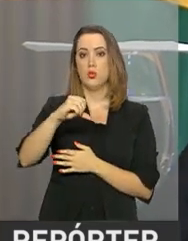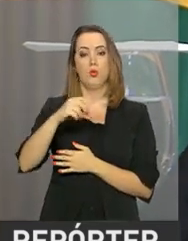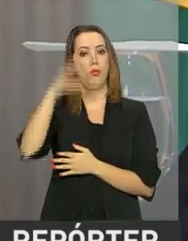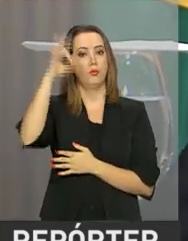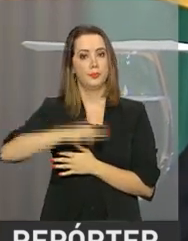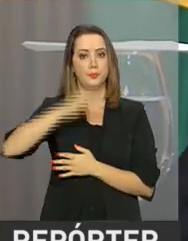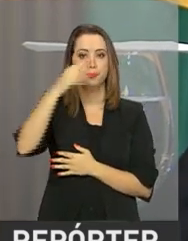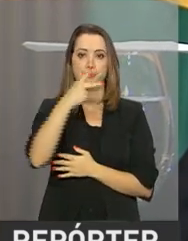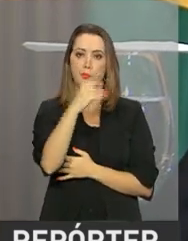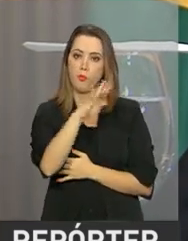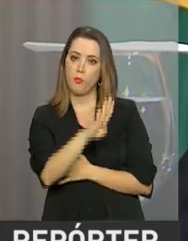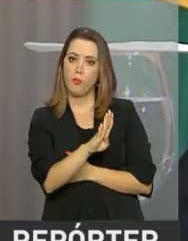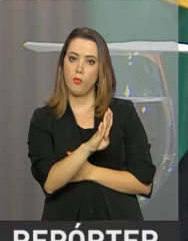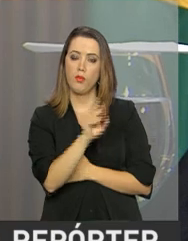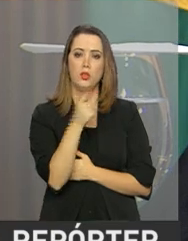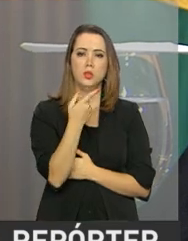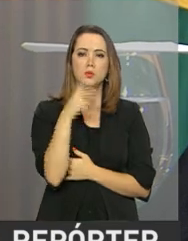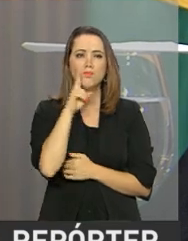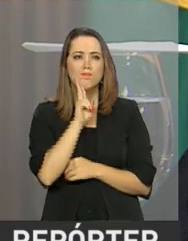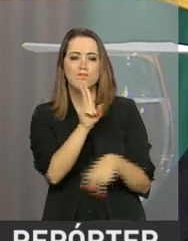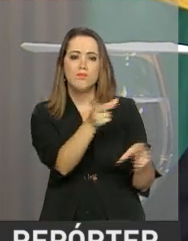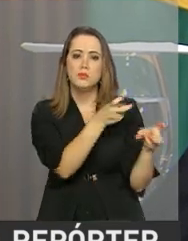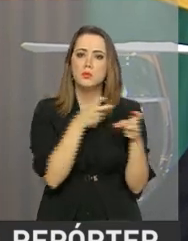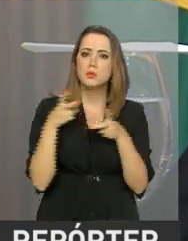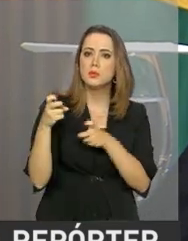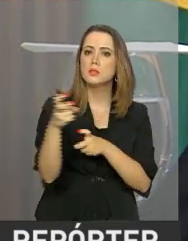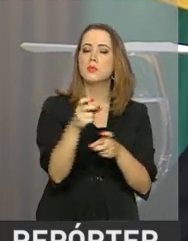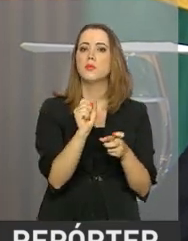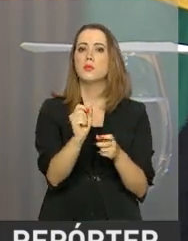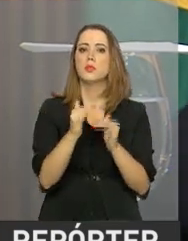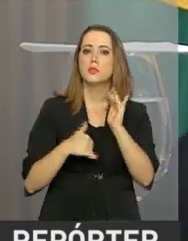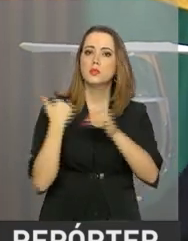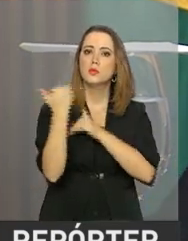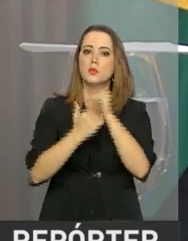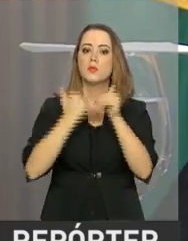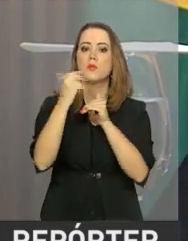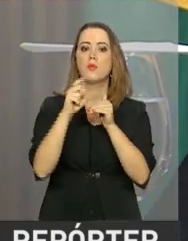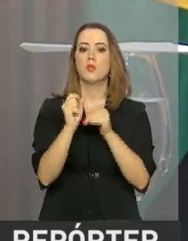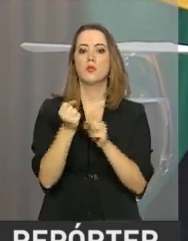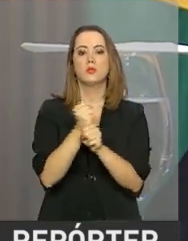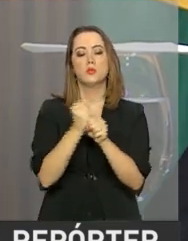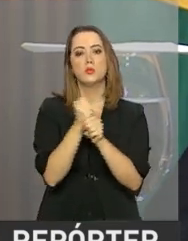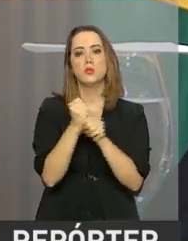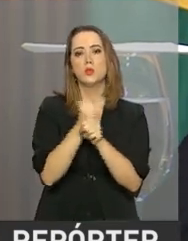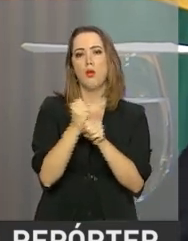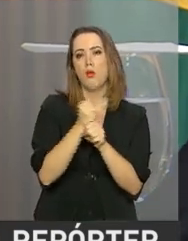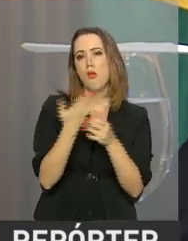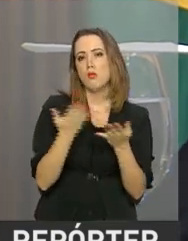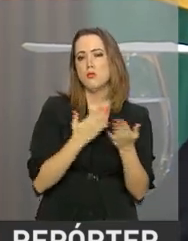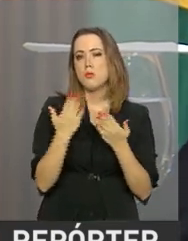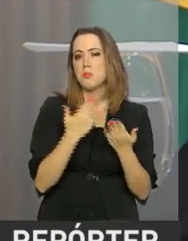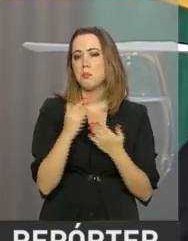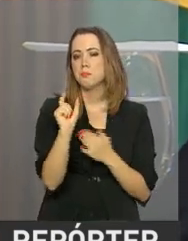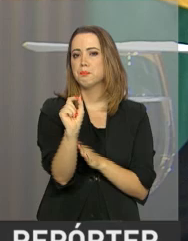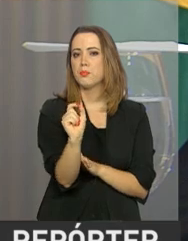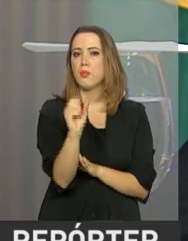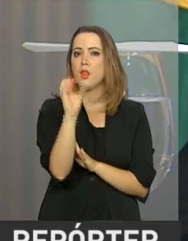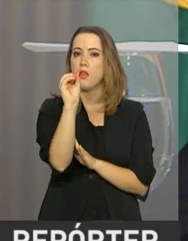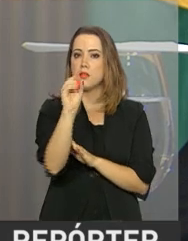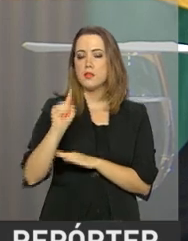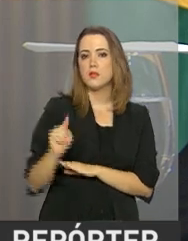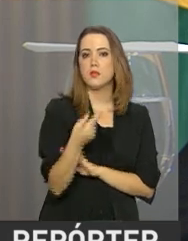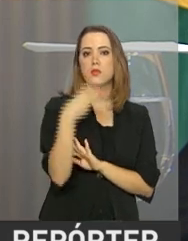PIB portanto observou-se um um um crescimento eh anual médico da ordem de de